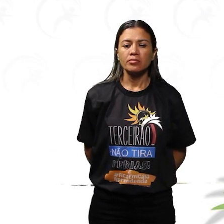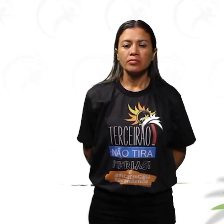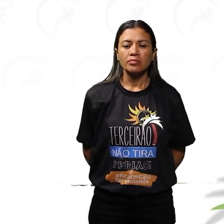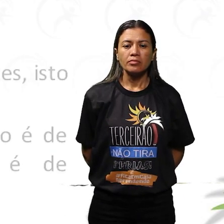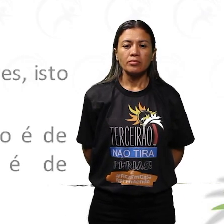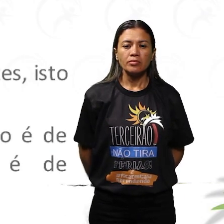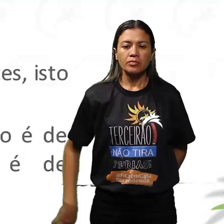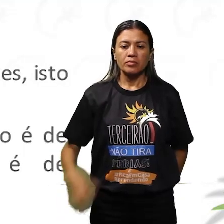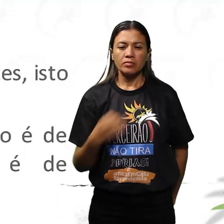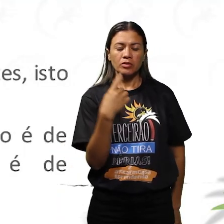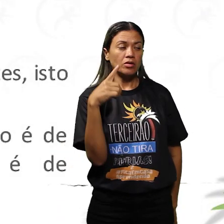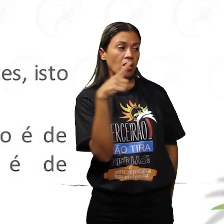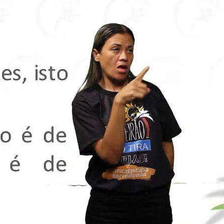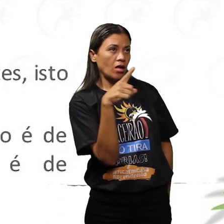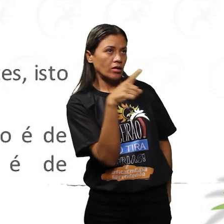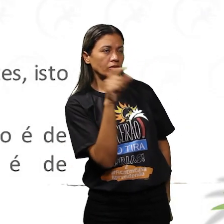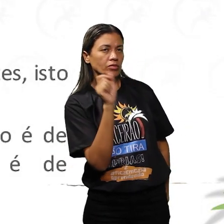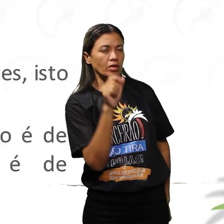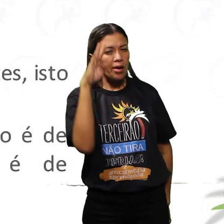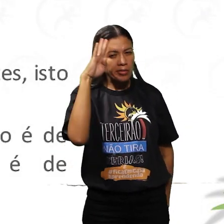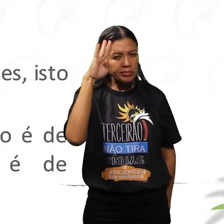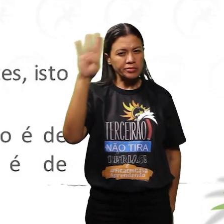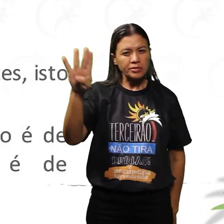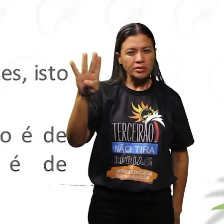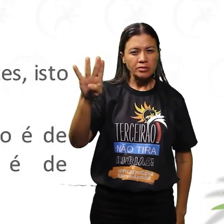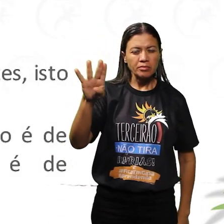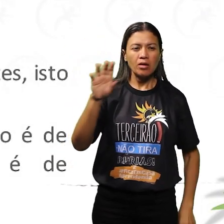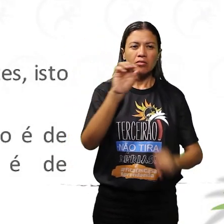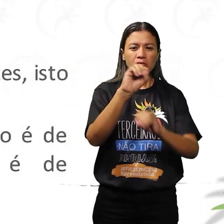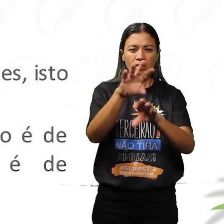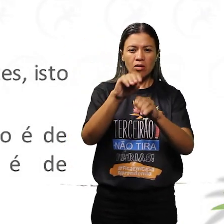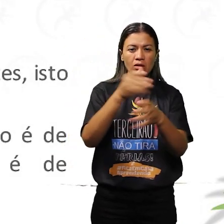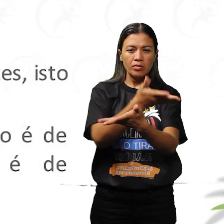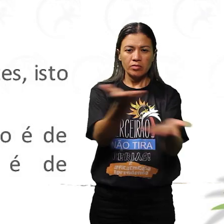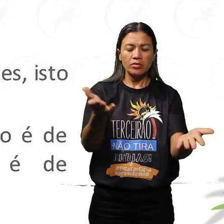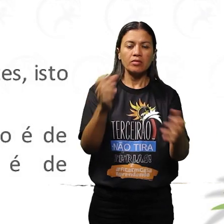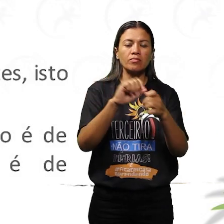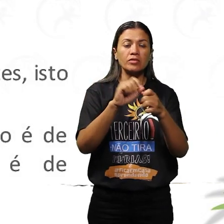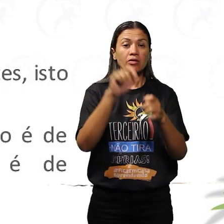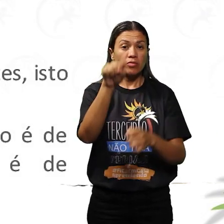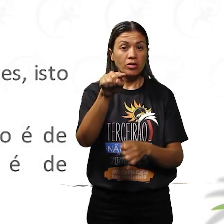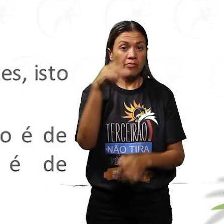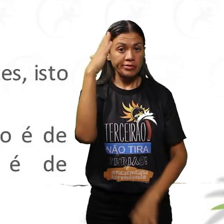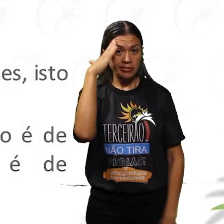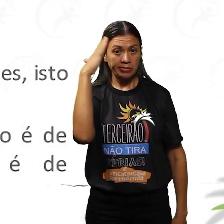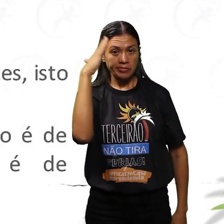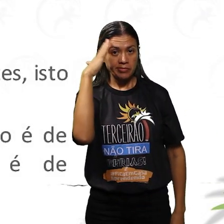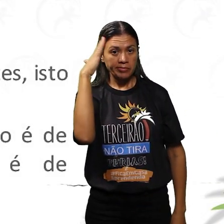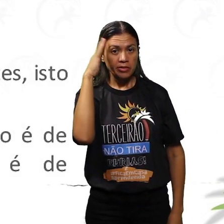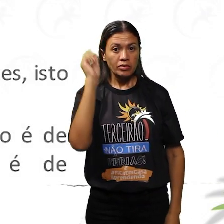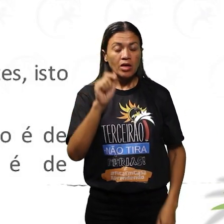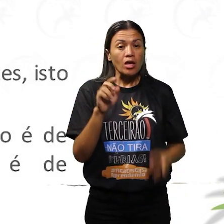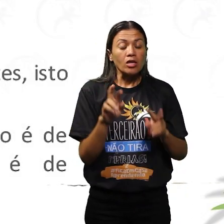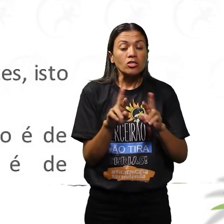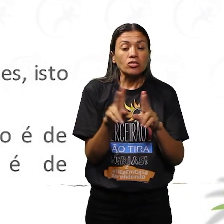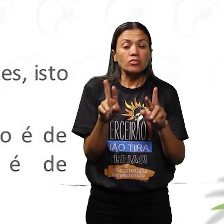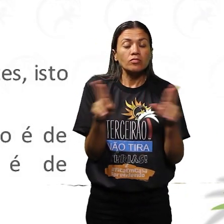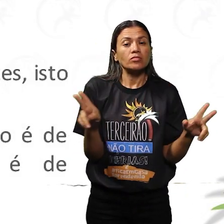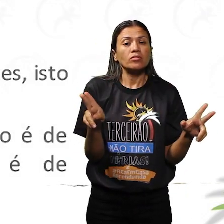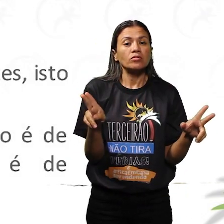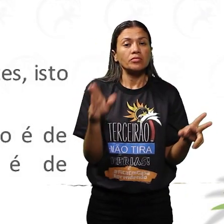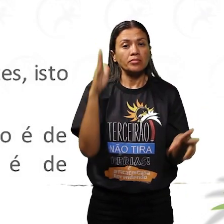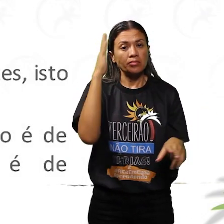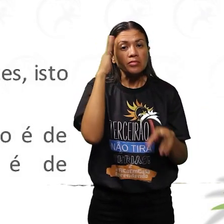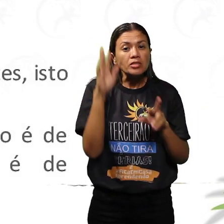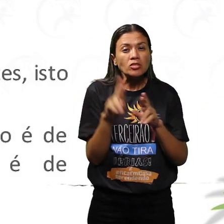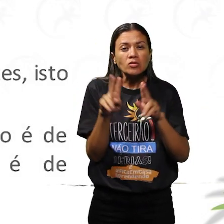Bem, aqui é o principal dessa aula para vocês, é fazer com que vocês entendam e diferenciem